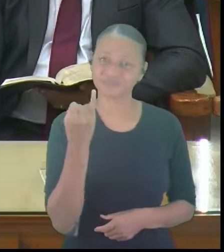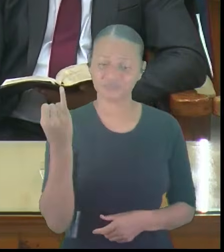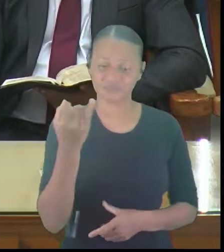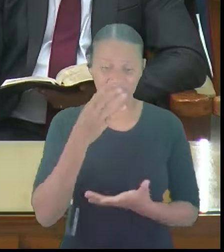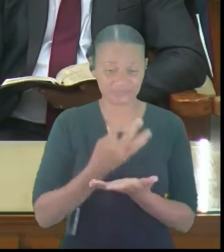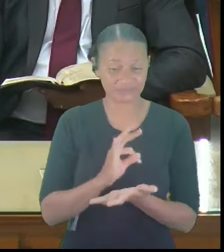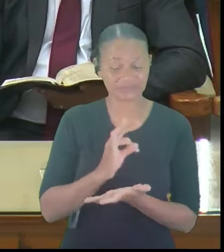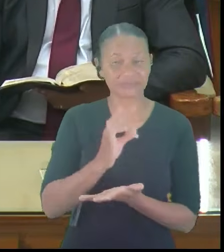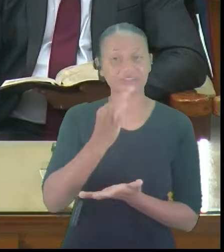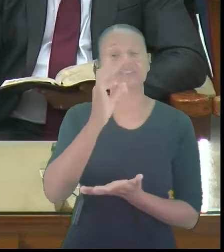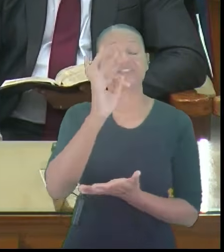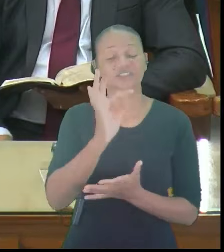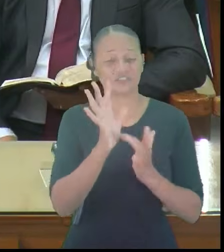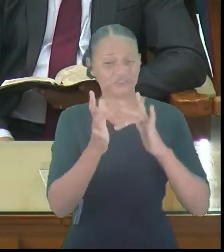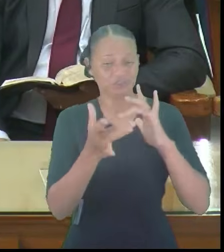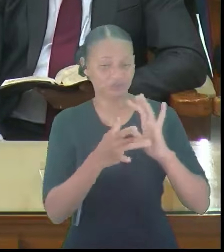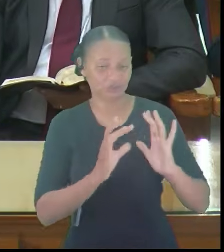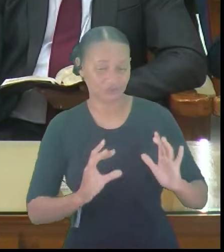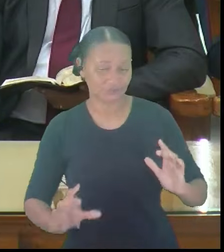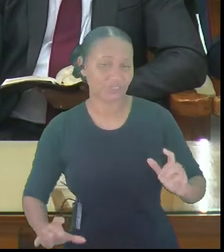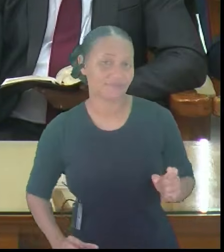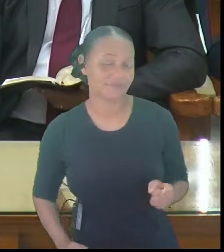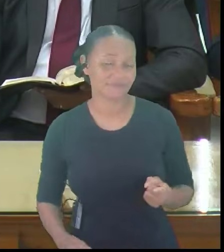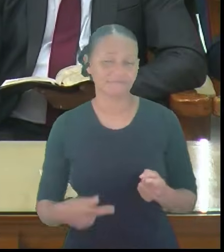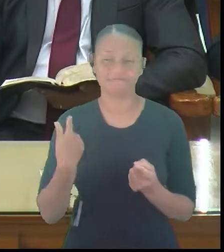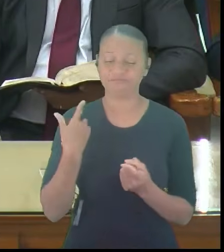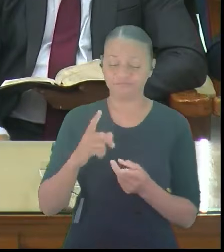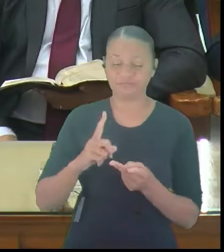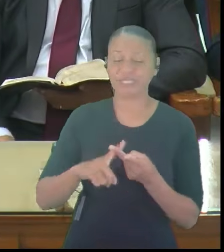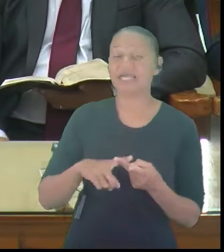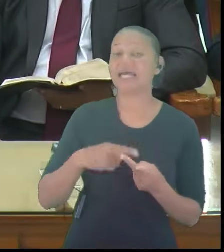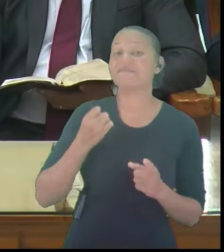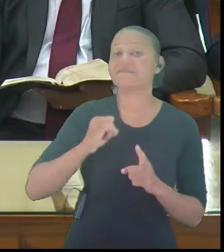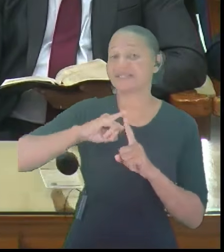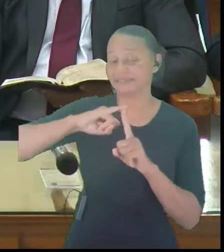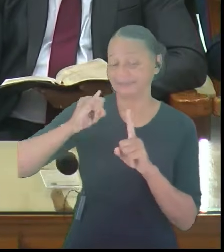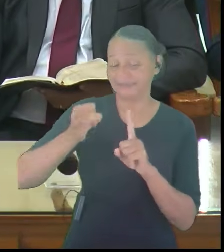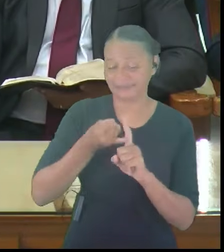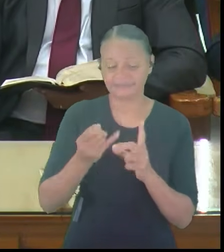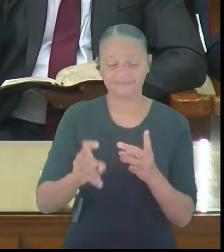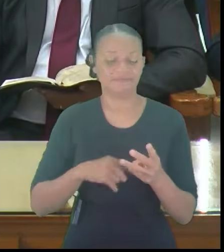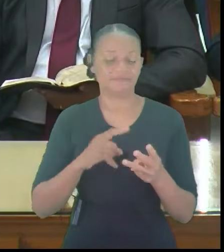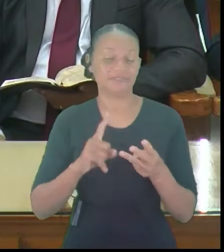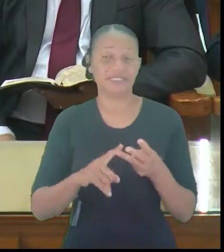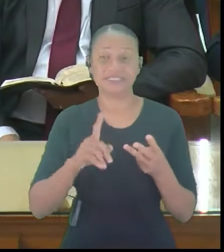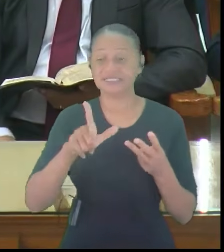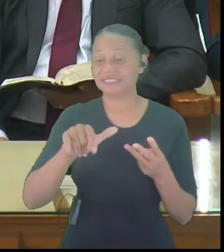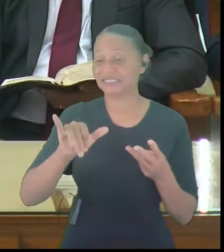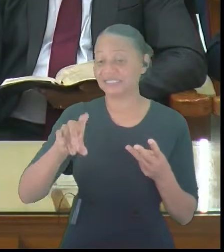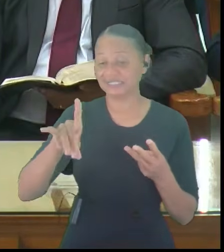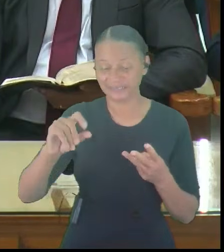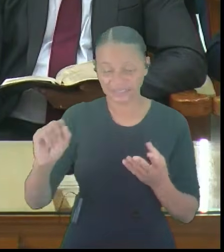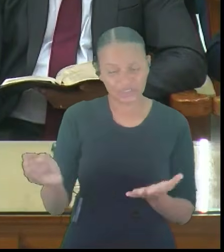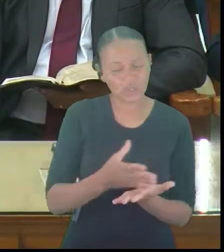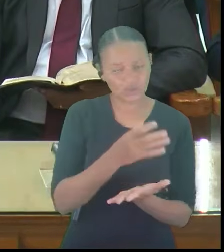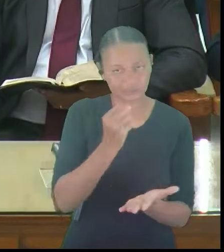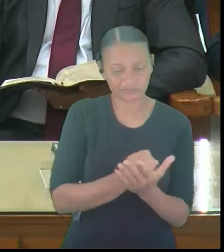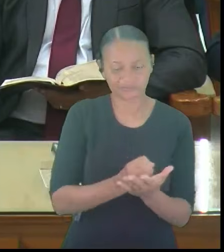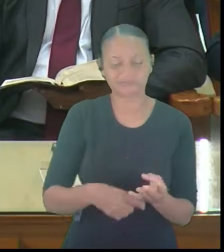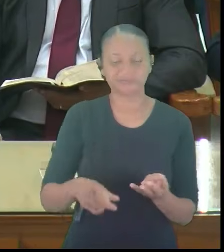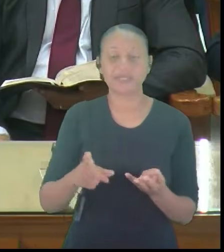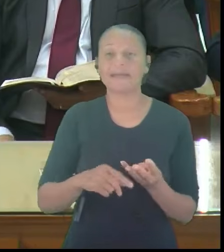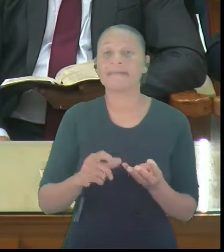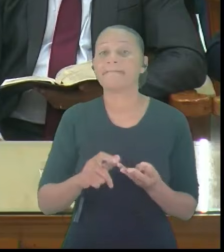teologia cristã. A Bíblia fala da Virgem Maria, a Bíblia fala de Isabel, a Bíblia fala de Lídia, isso é o Novo Testamento. A Bíblia fala